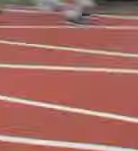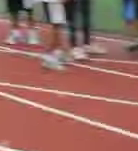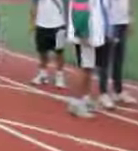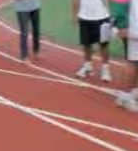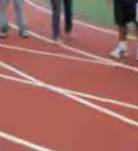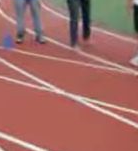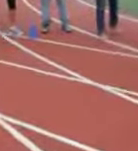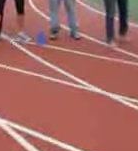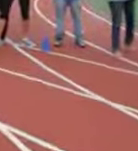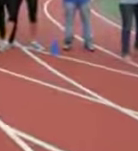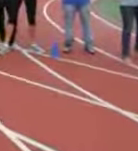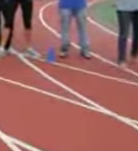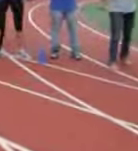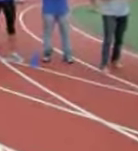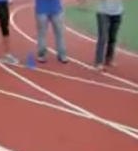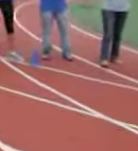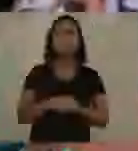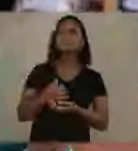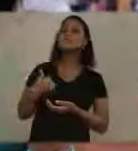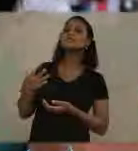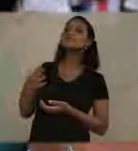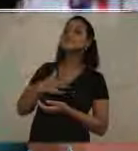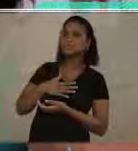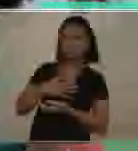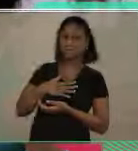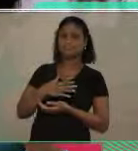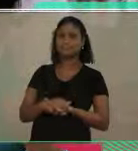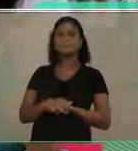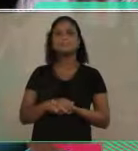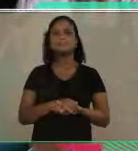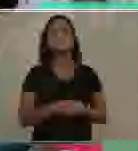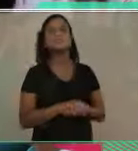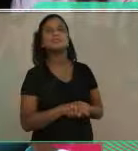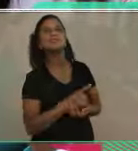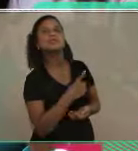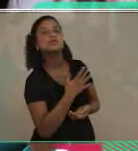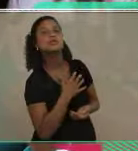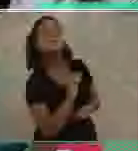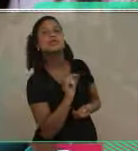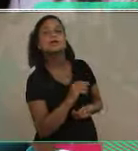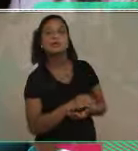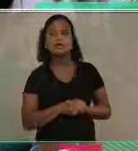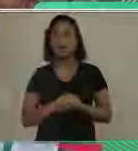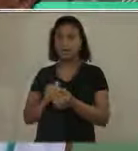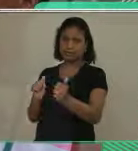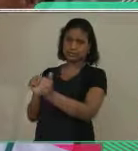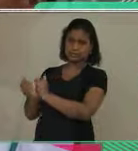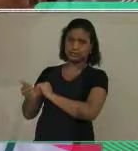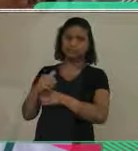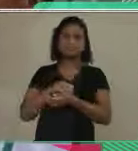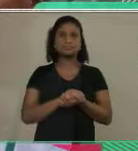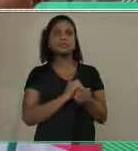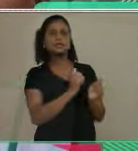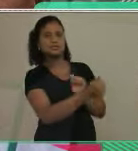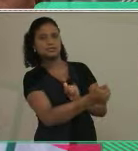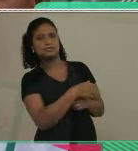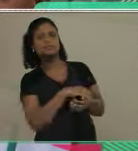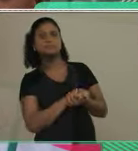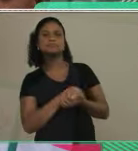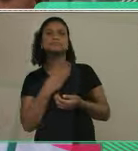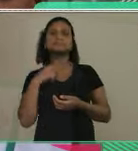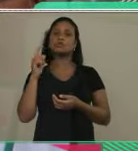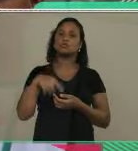Célia Maria, na beira da pista de atletismo. Você gostou? Gostei. E você é o quê? É. Meu nome é Rosângela, sou mãe do